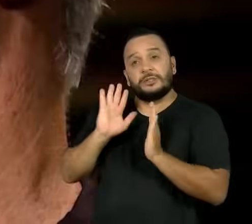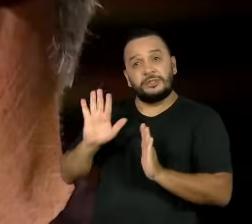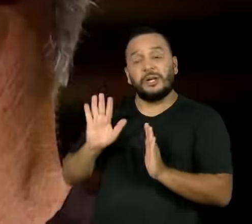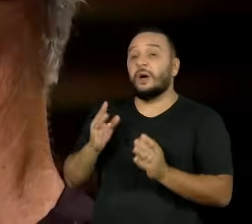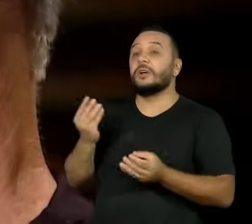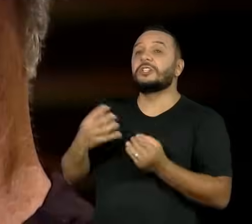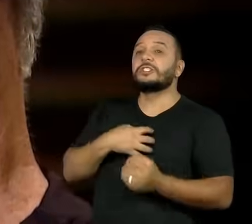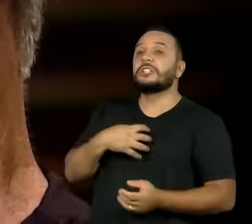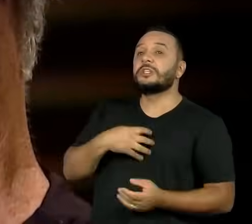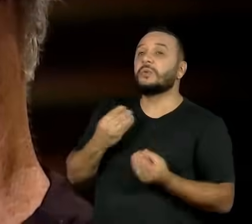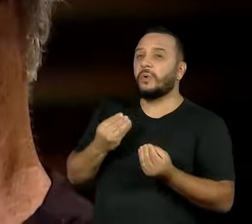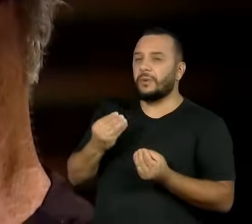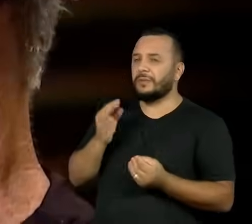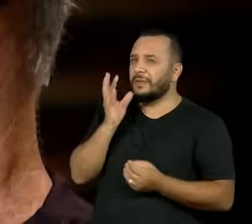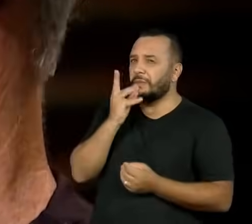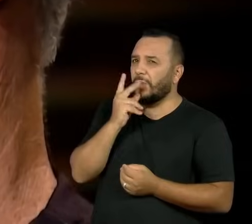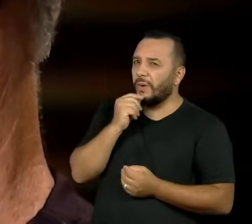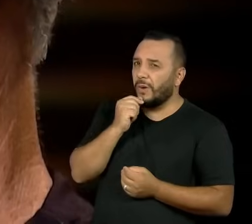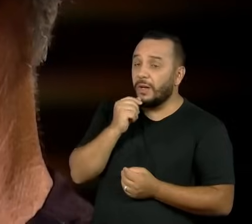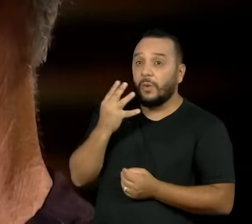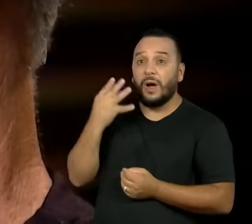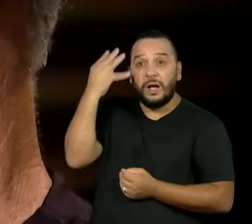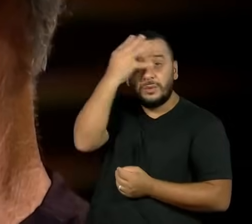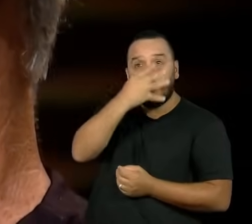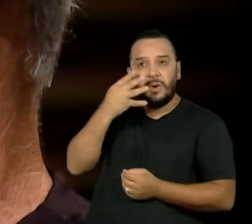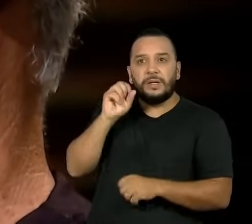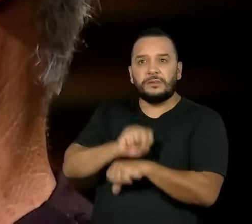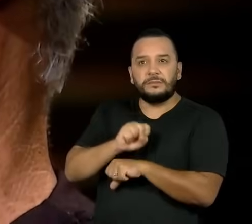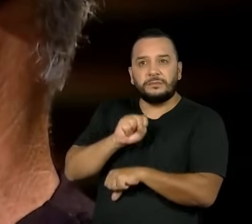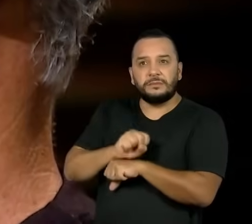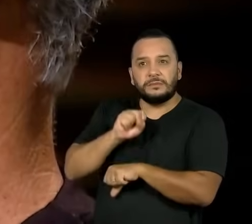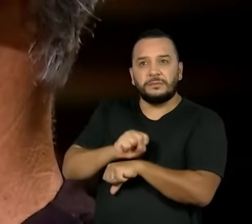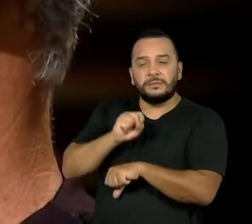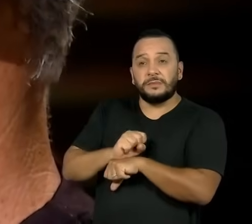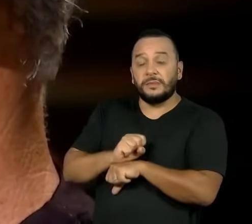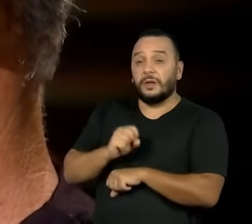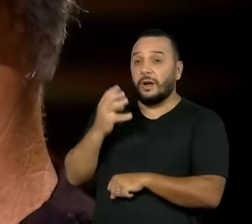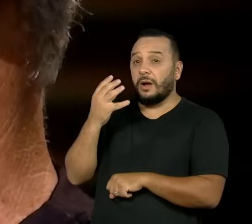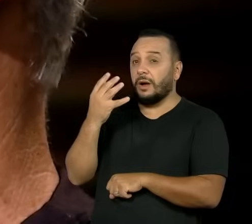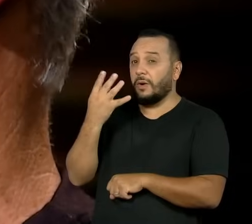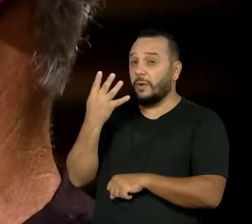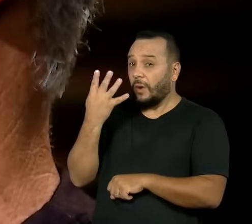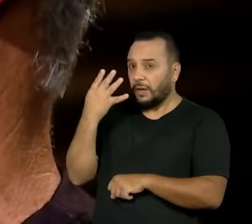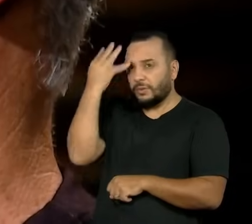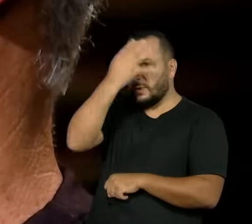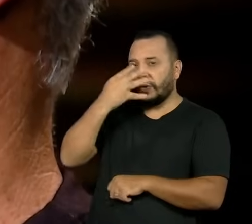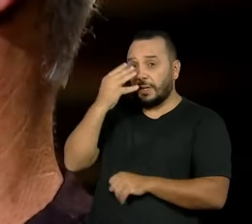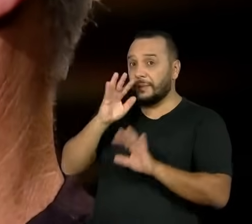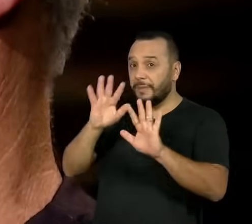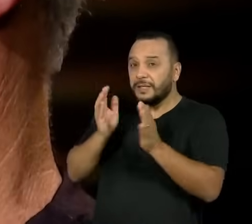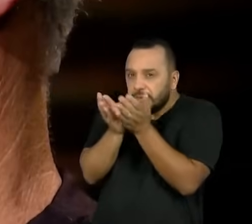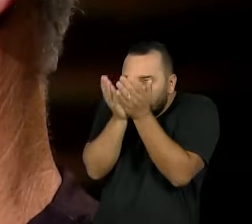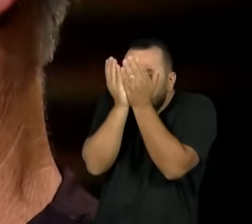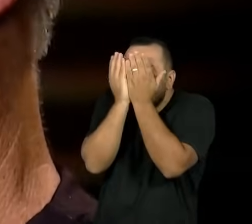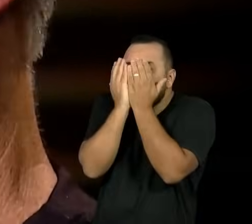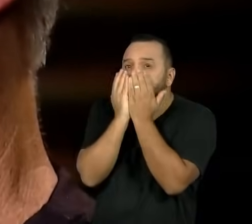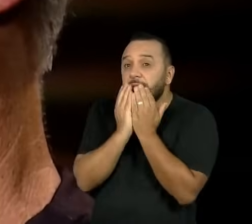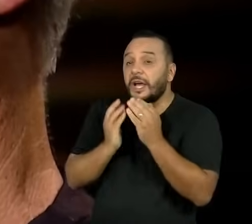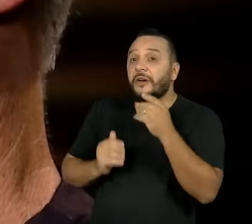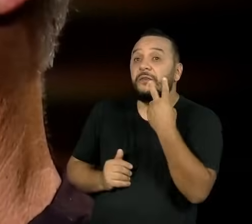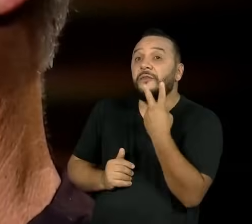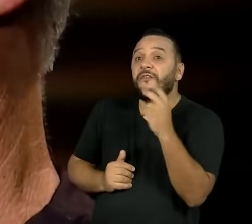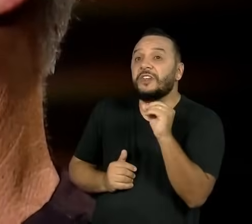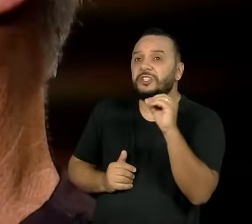ayahuasca, elas demoram aí da ordem de 4 horas. 20 minutos, mais ou menos, depois que você ingere